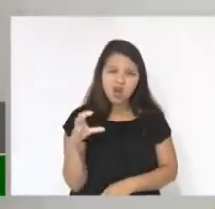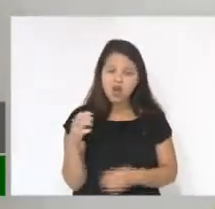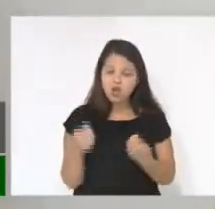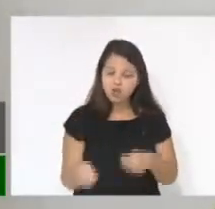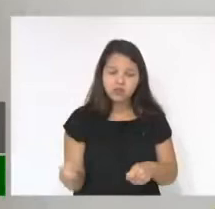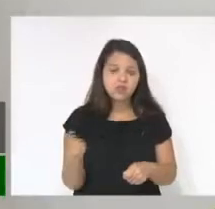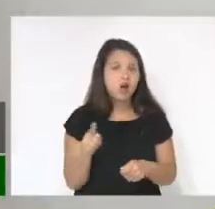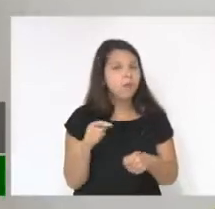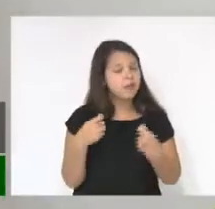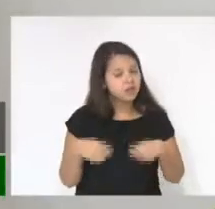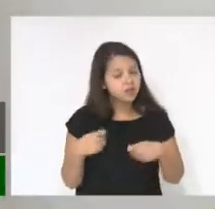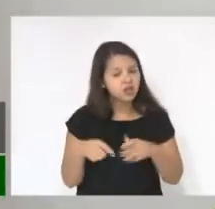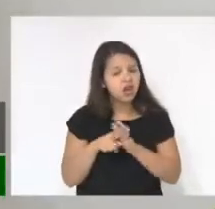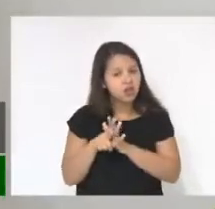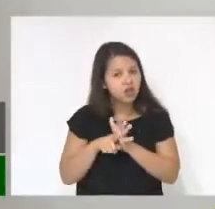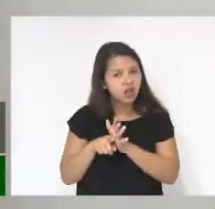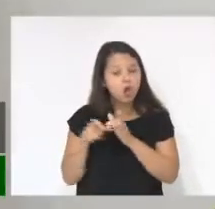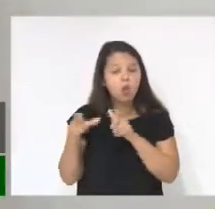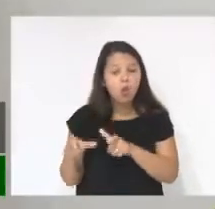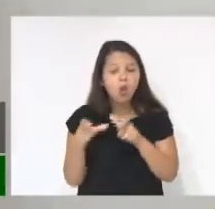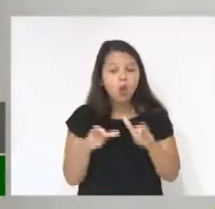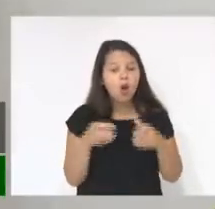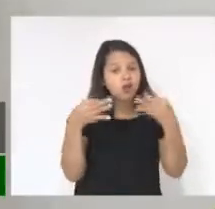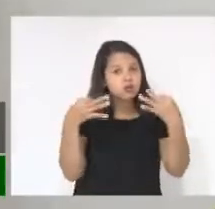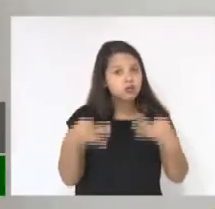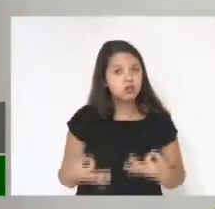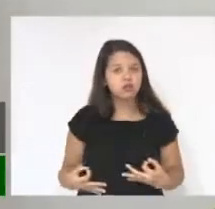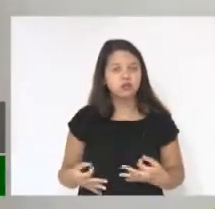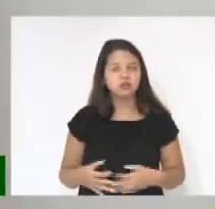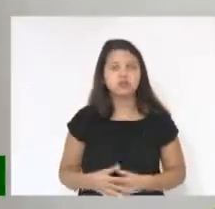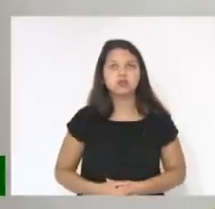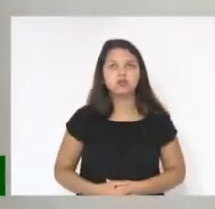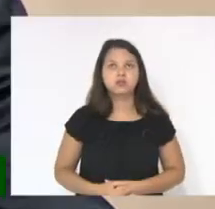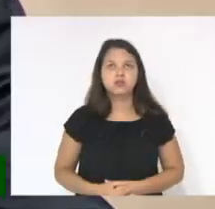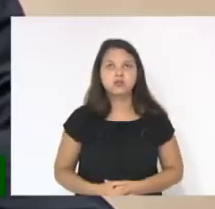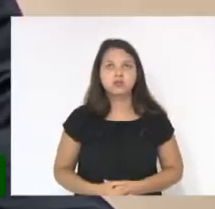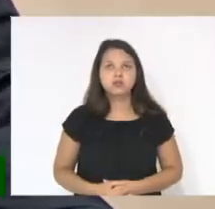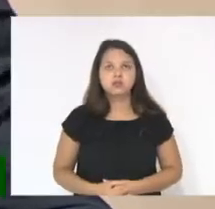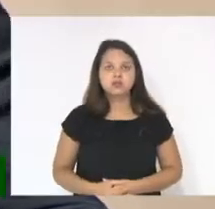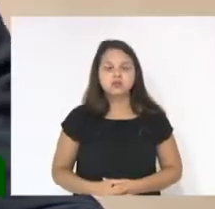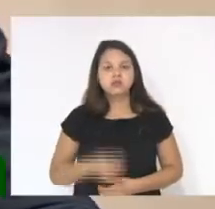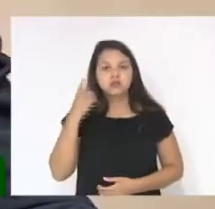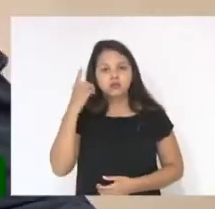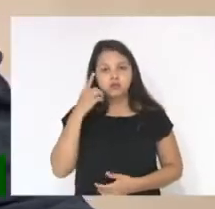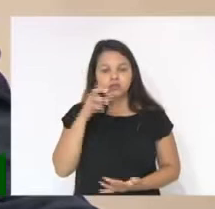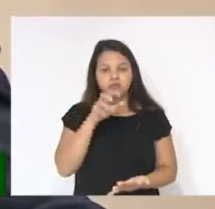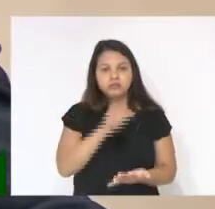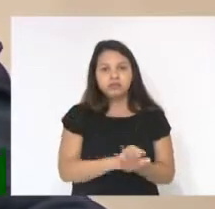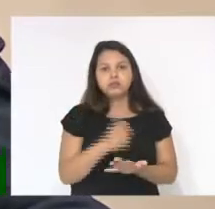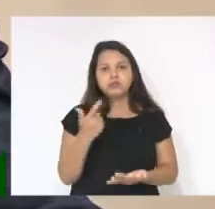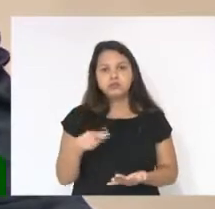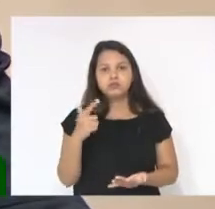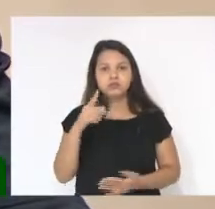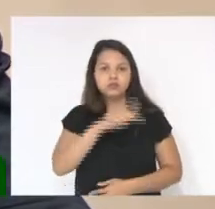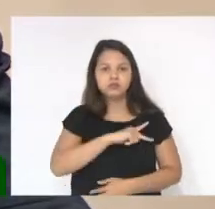seja reanalisada a recolocação de lombada. Seria isso, senhor presidente. Havendo mais deputado inscrito, esta